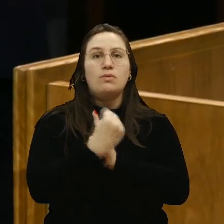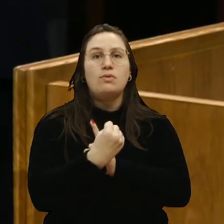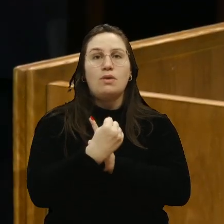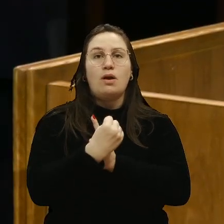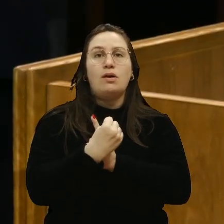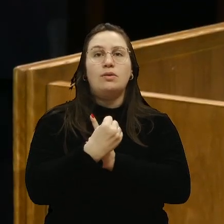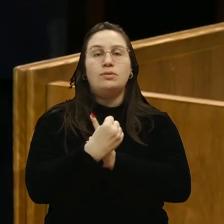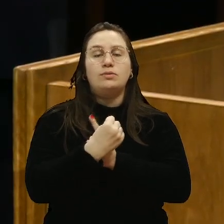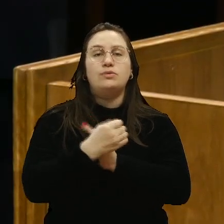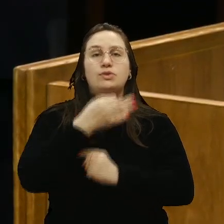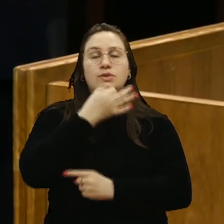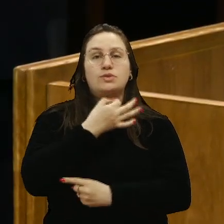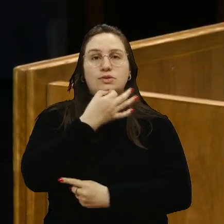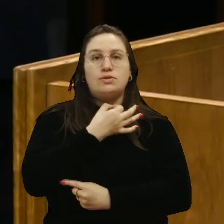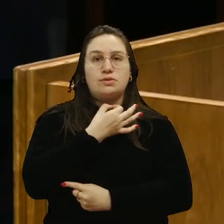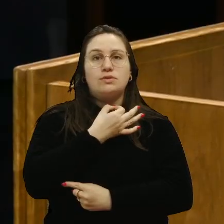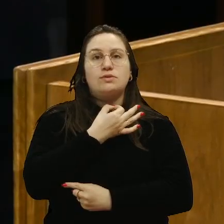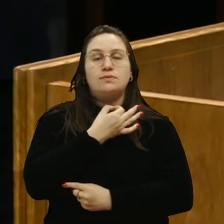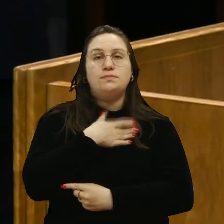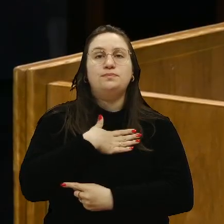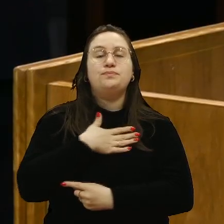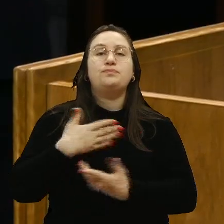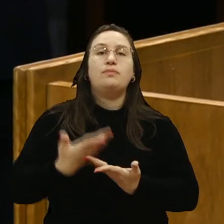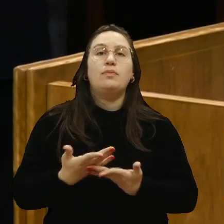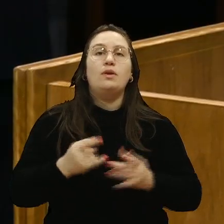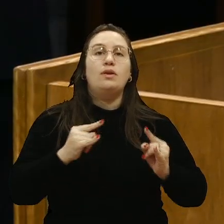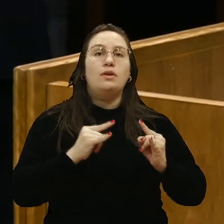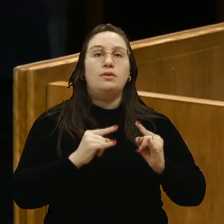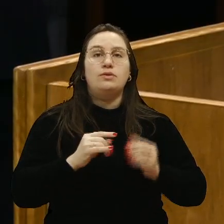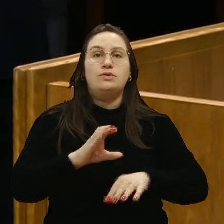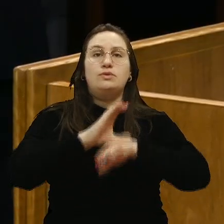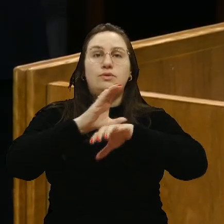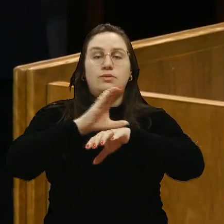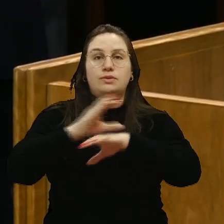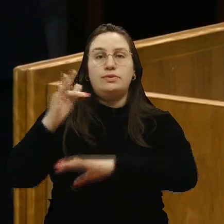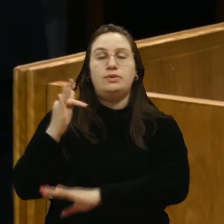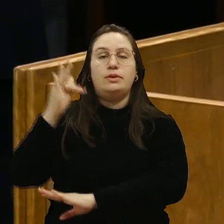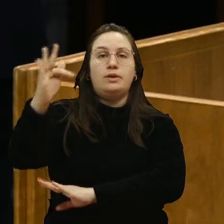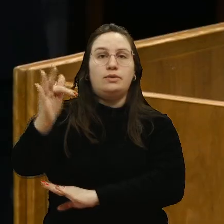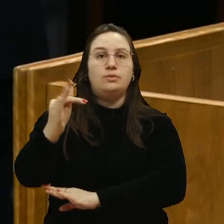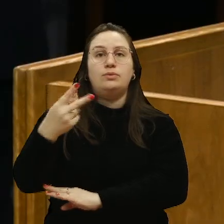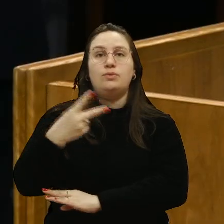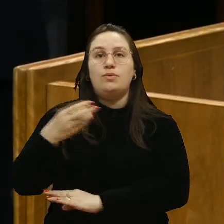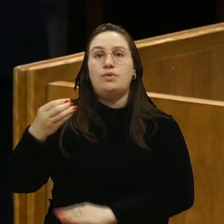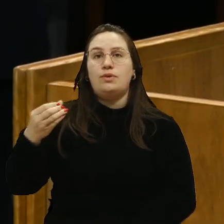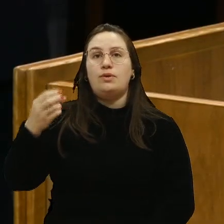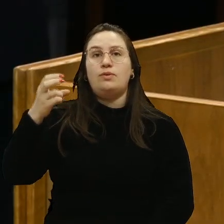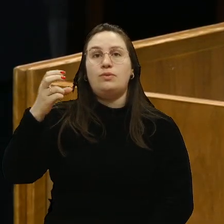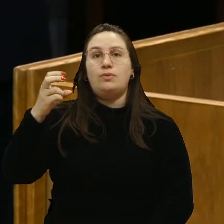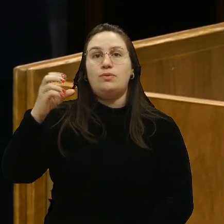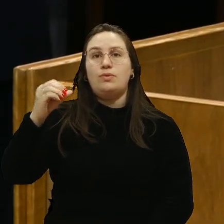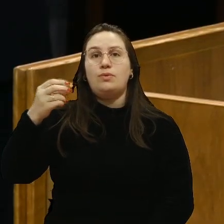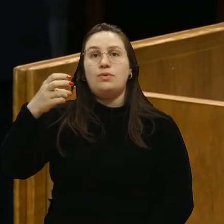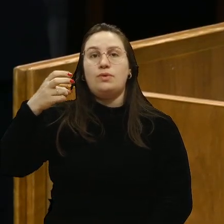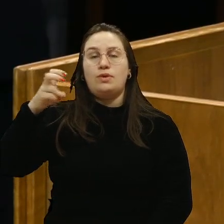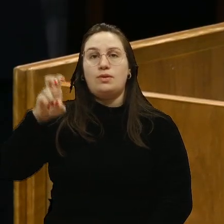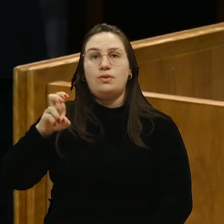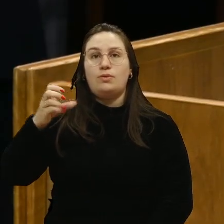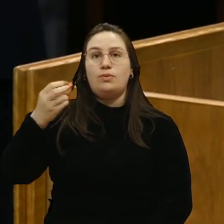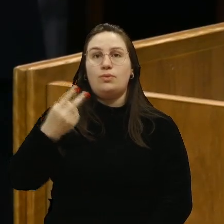do município. A Constituição Federal estabelece em seus artigos 205, 227